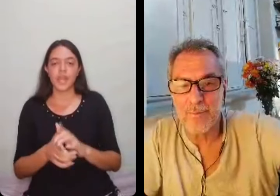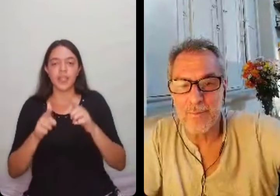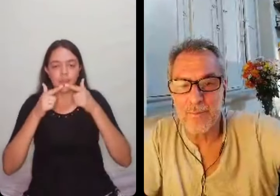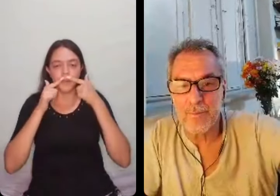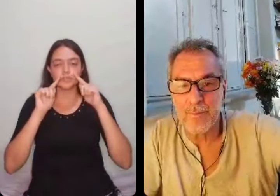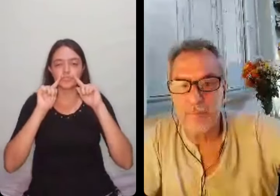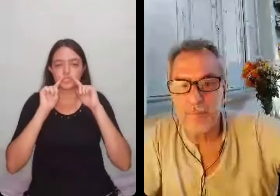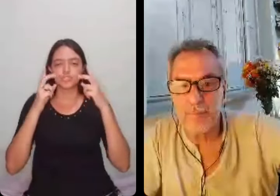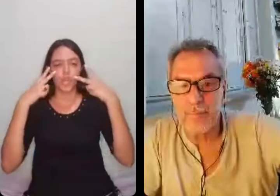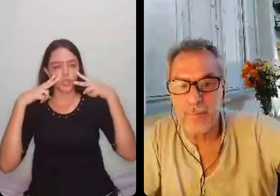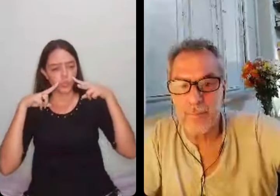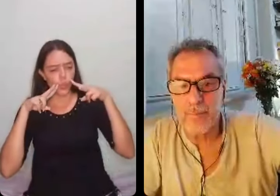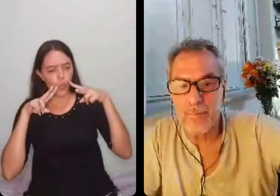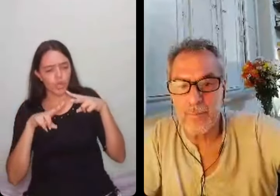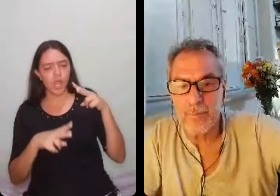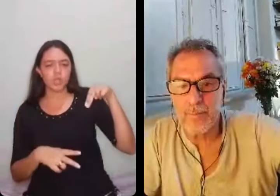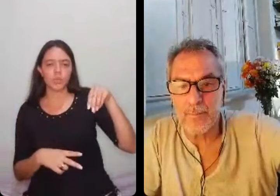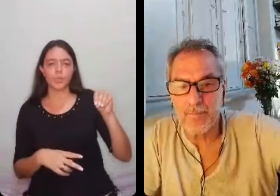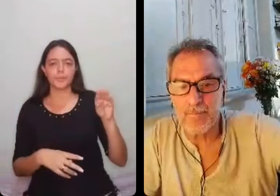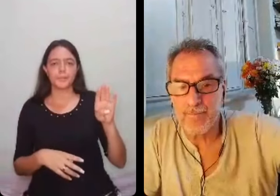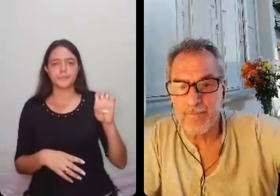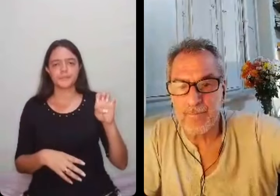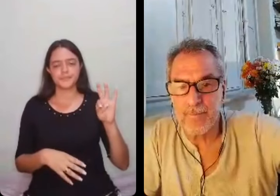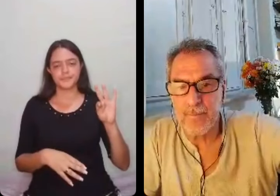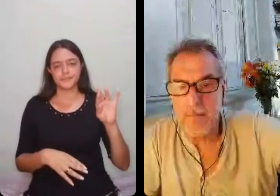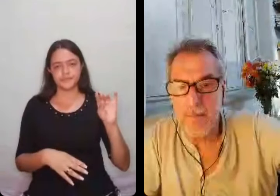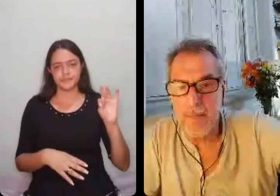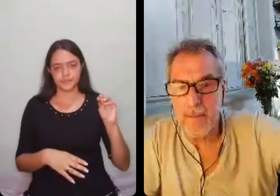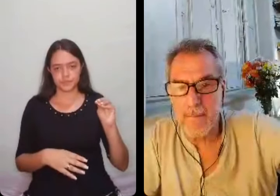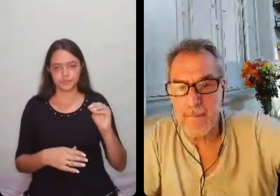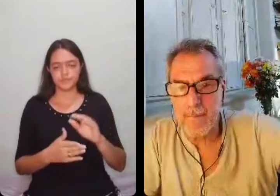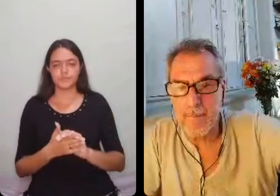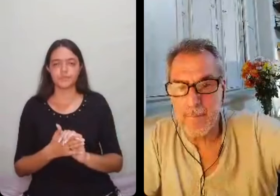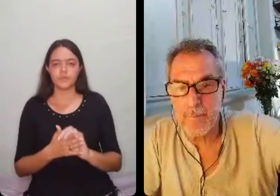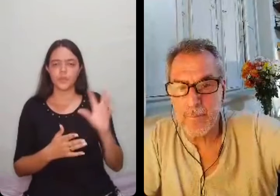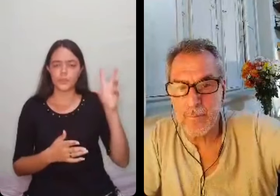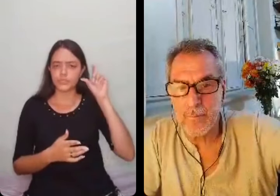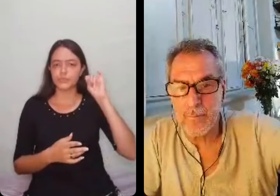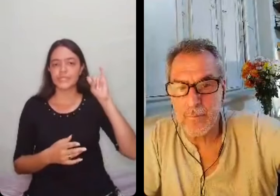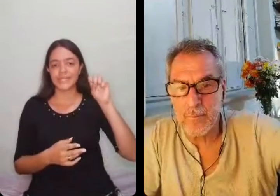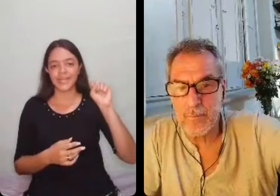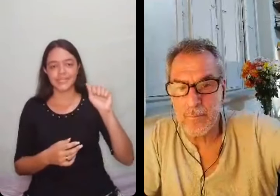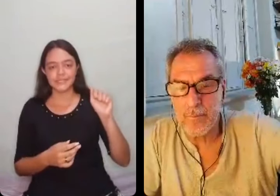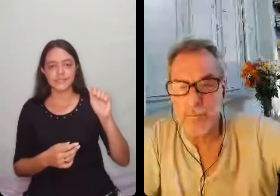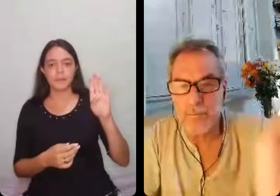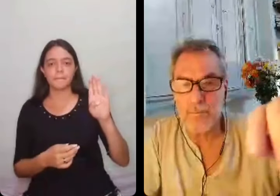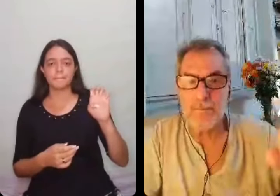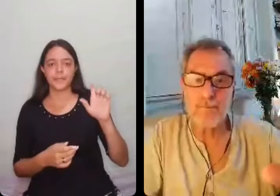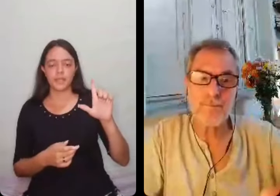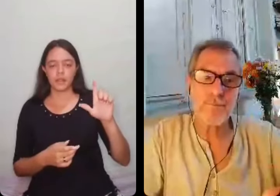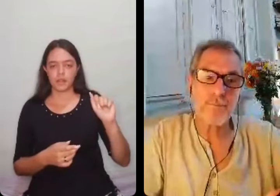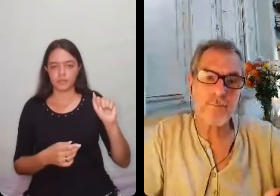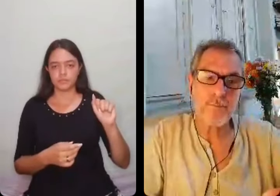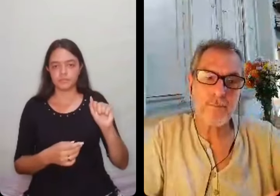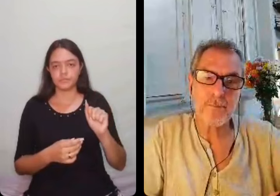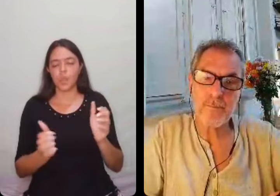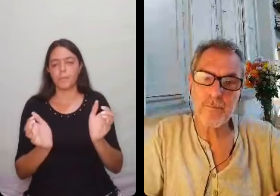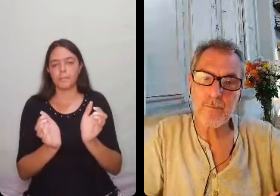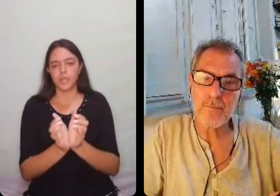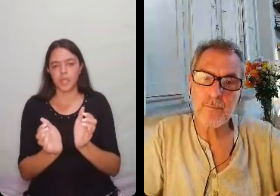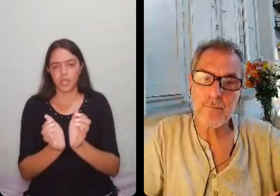colocando e com a escuta da Isabela. Então, isso que é interessante, né? Como é uma equipe de parcerias